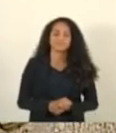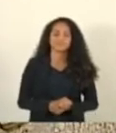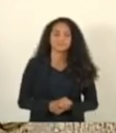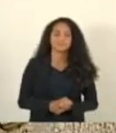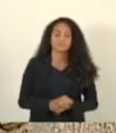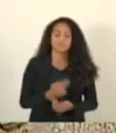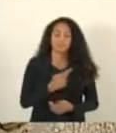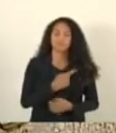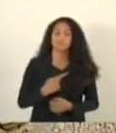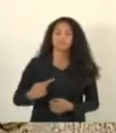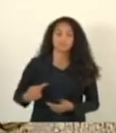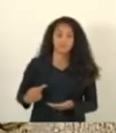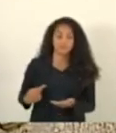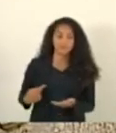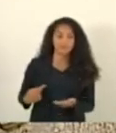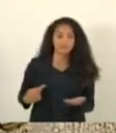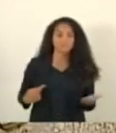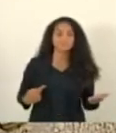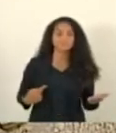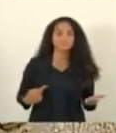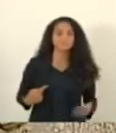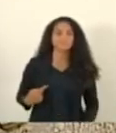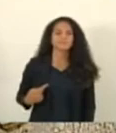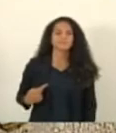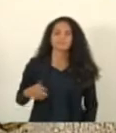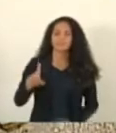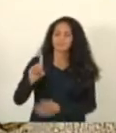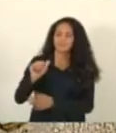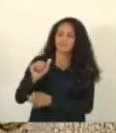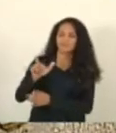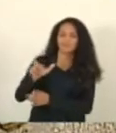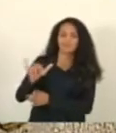Senhor presidente Dari Pagum,